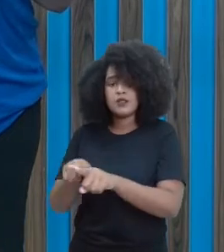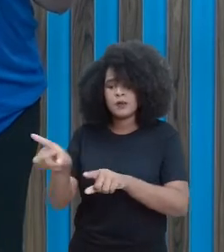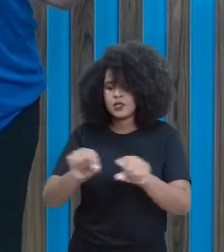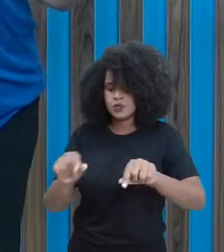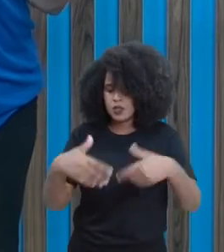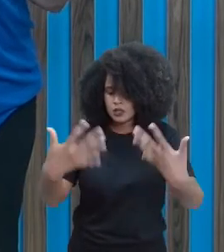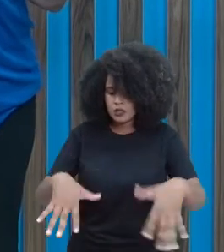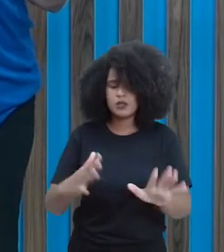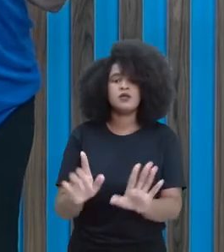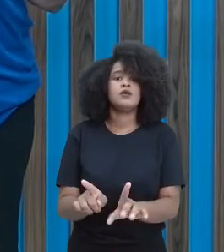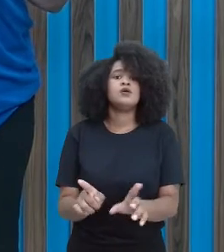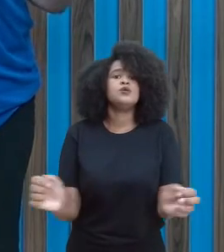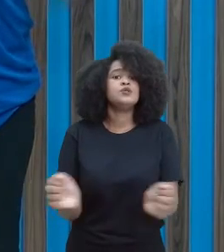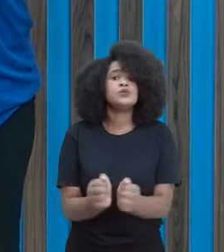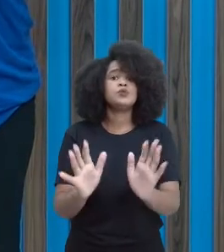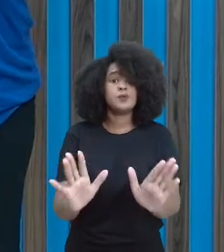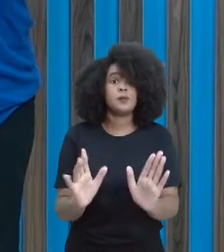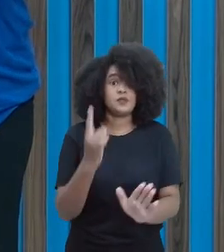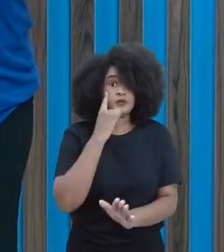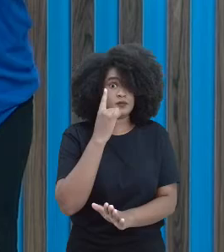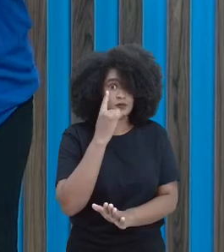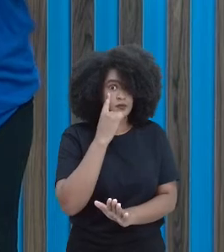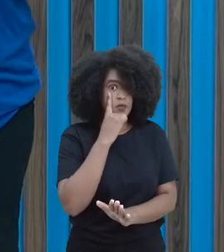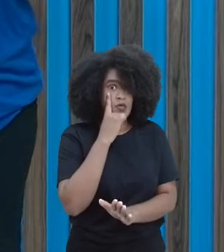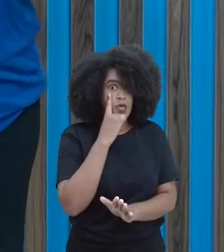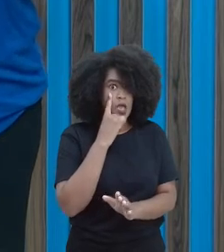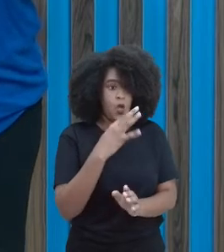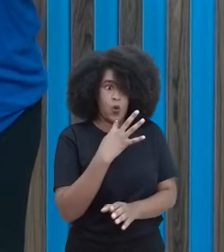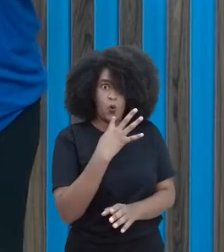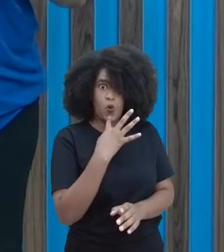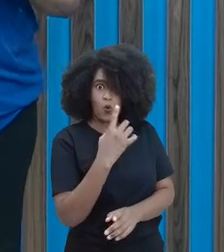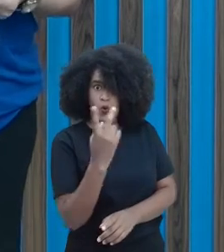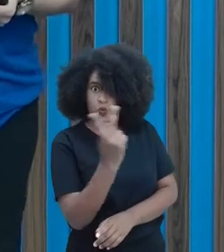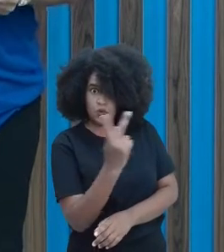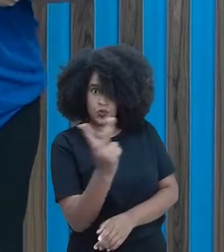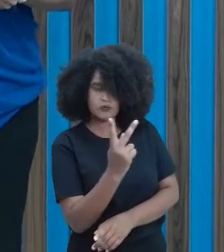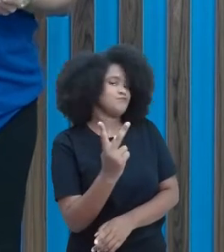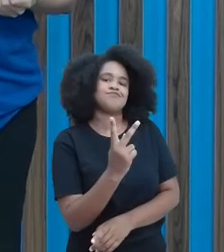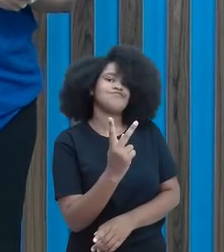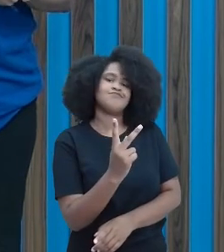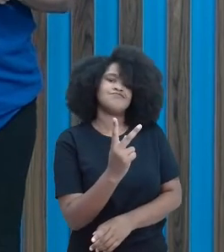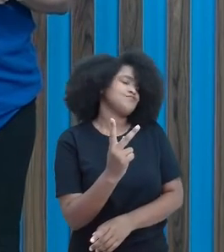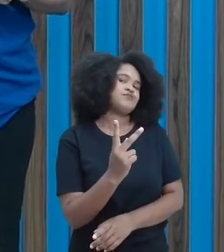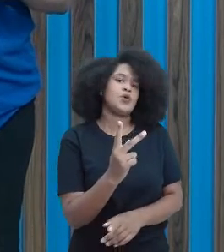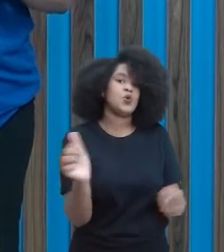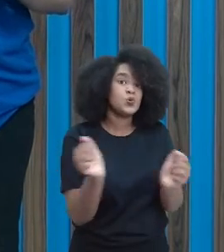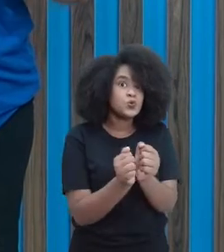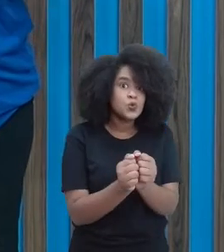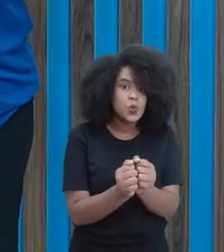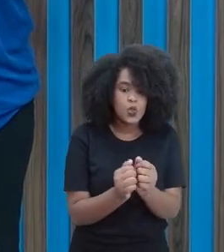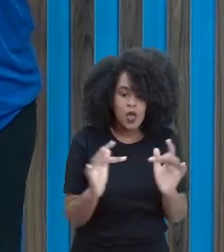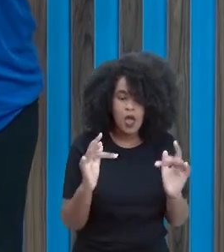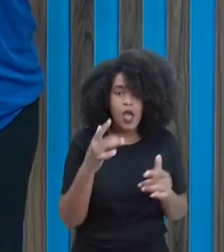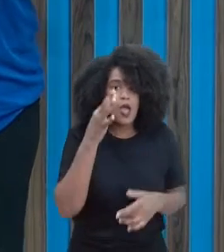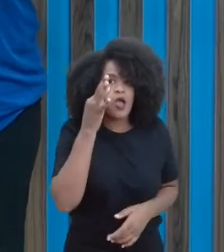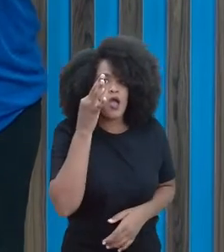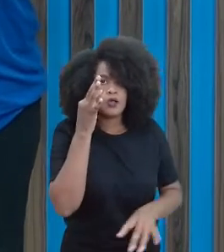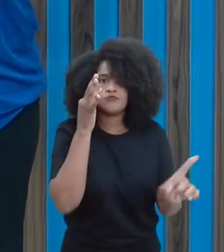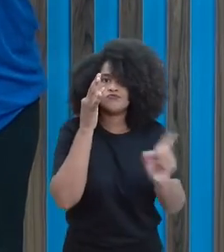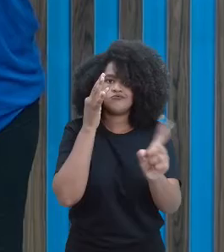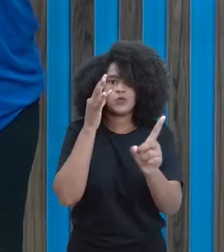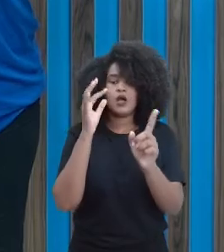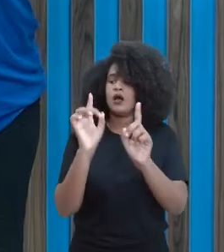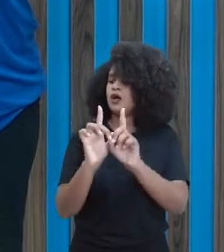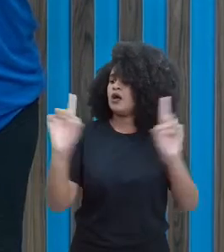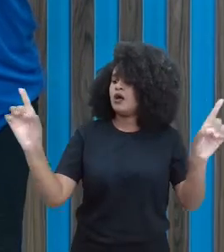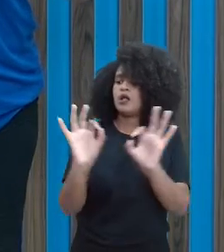juntos. Eles viveram na mesma época, mas não juntos porque eles se conheciam e estavam ali escrevendo, né, ao mesmo tempo. Não, cada um no